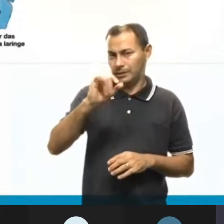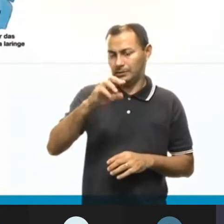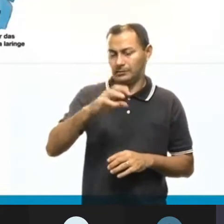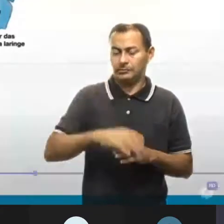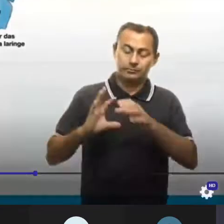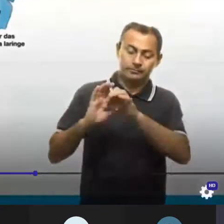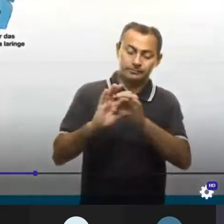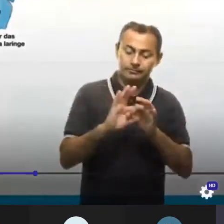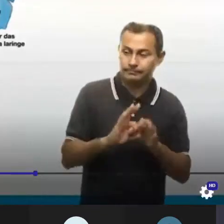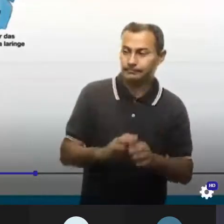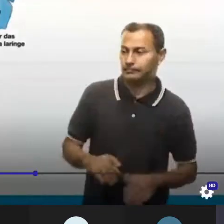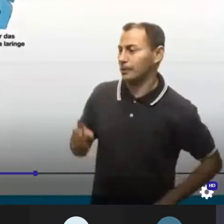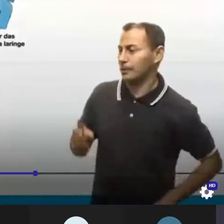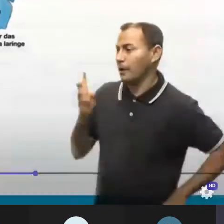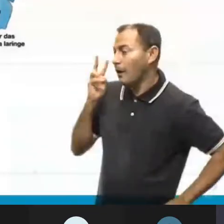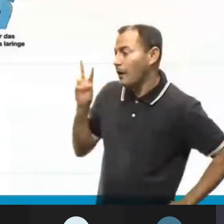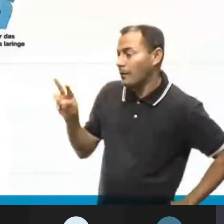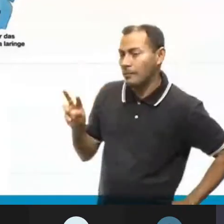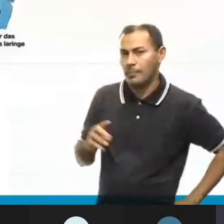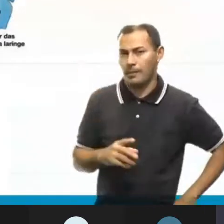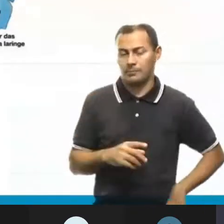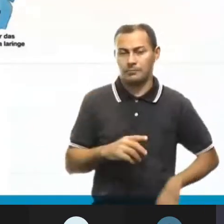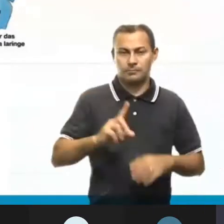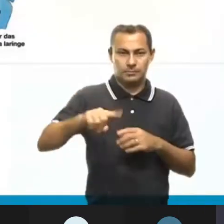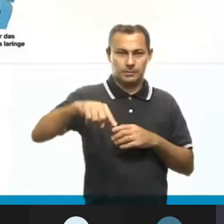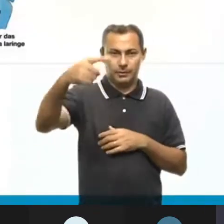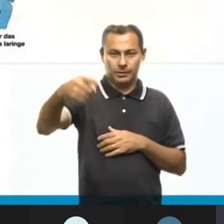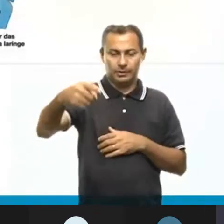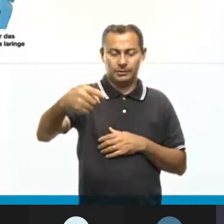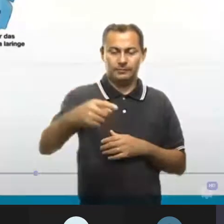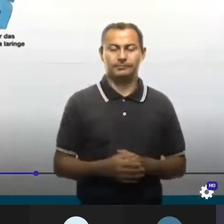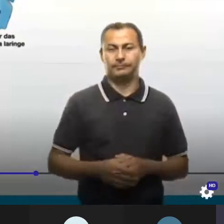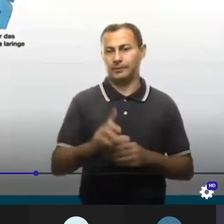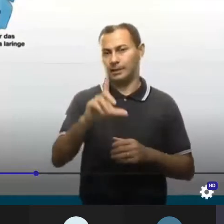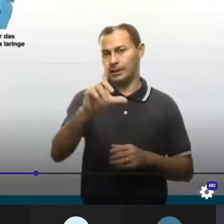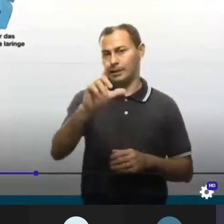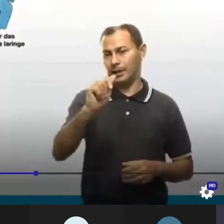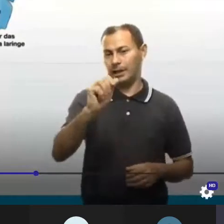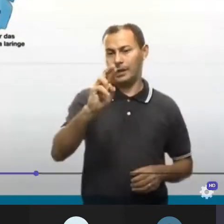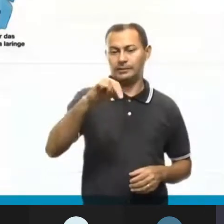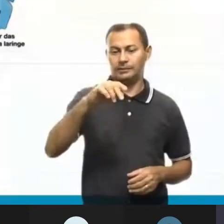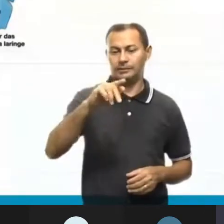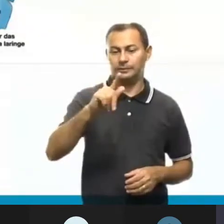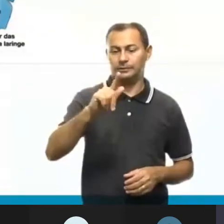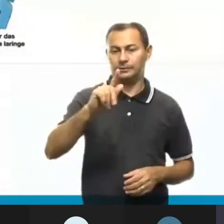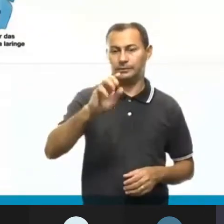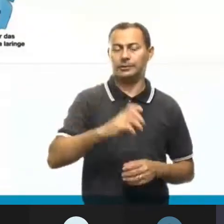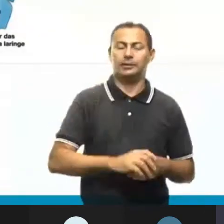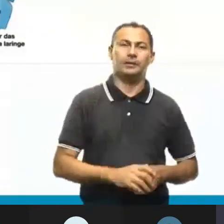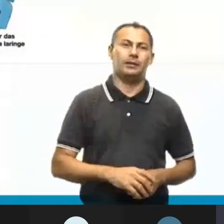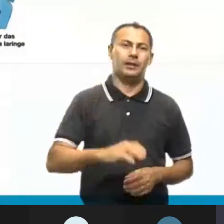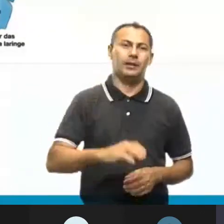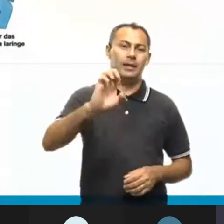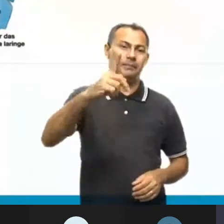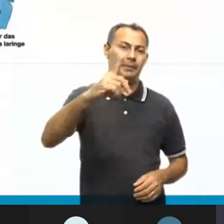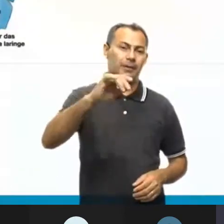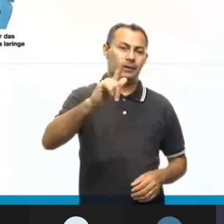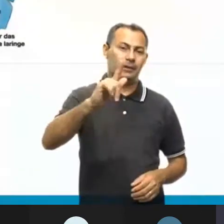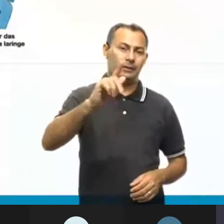aí unindo. Se a gente olhar uma vista aqui posterior, né, ali da laringe, nós temos aqui a